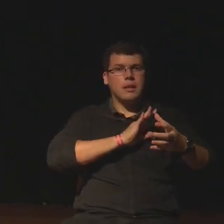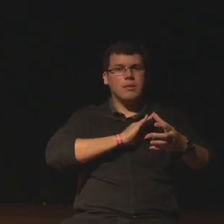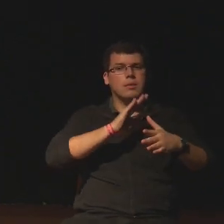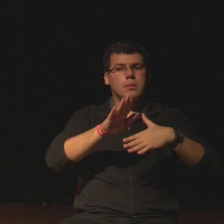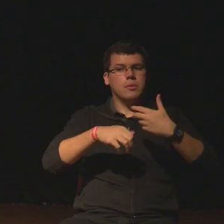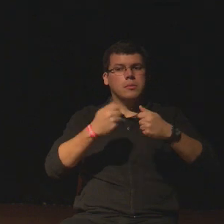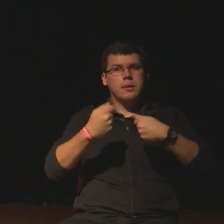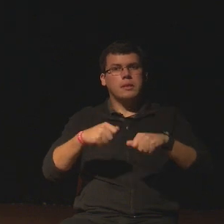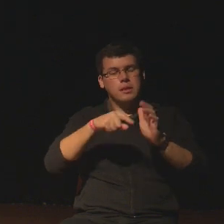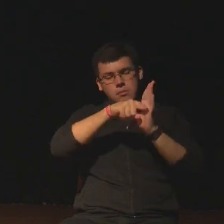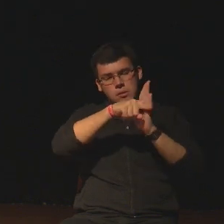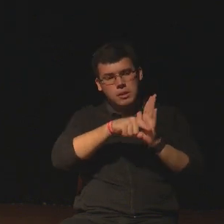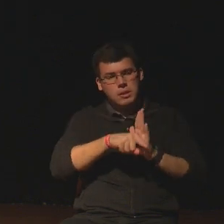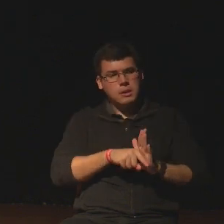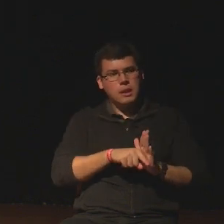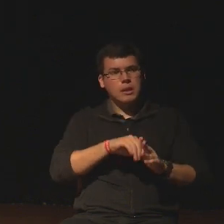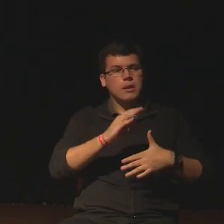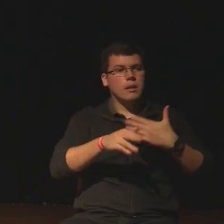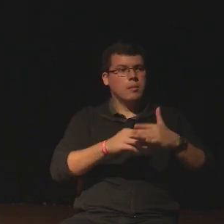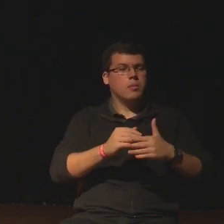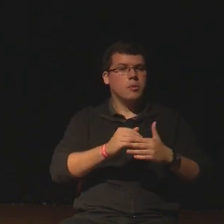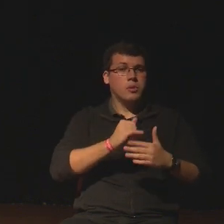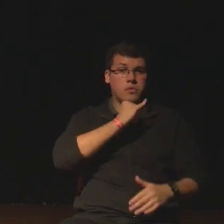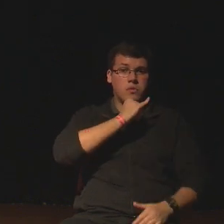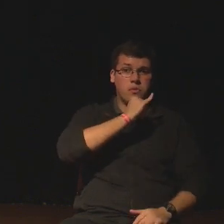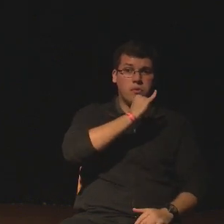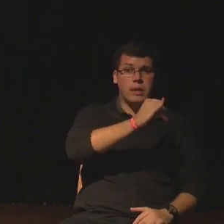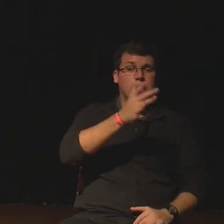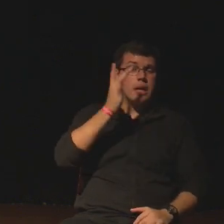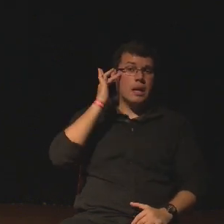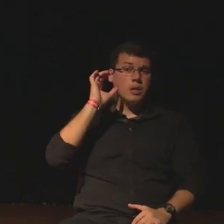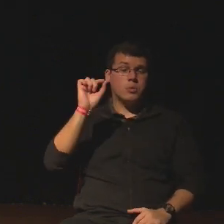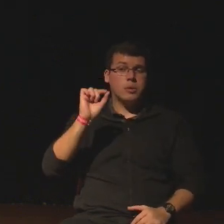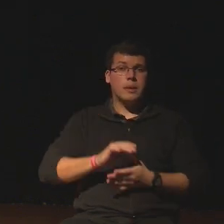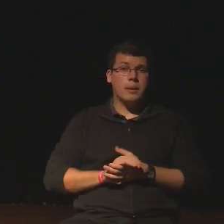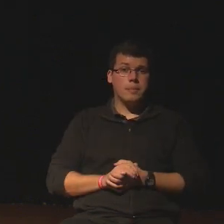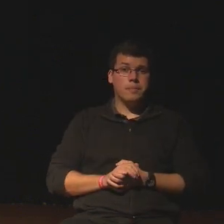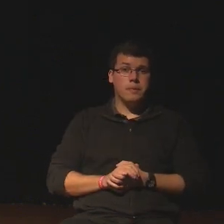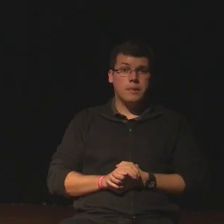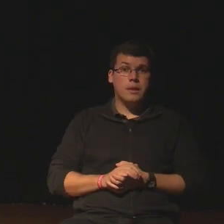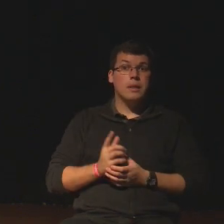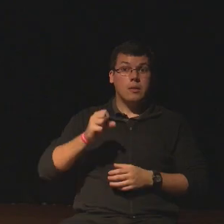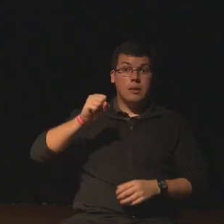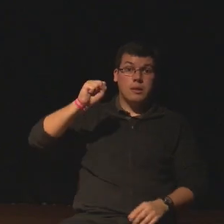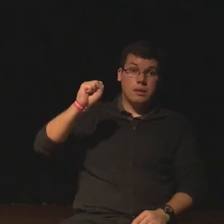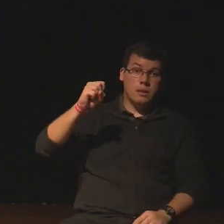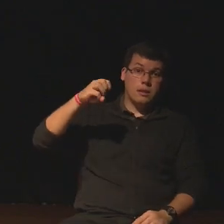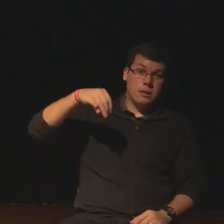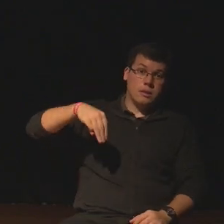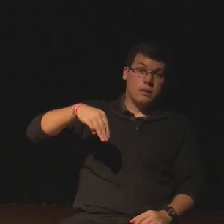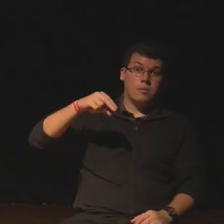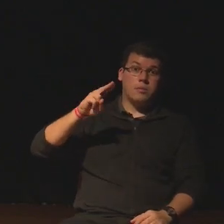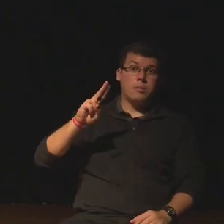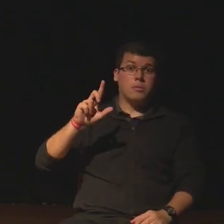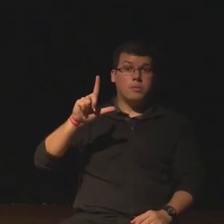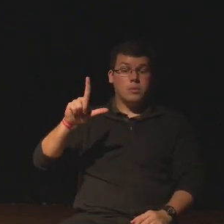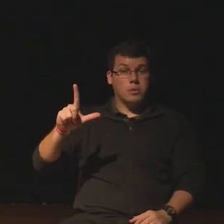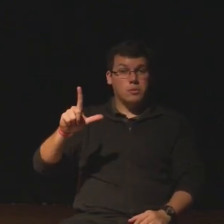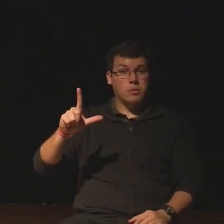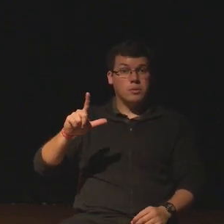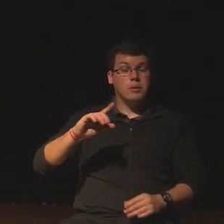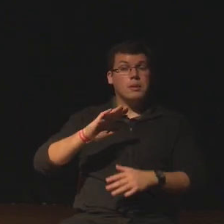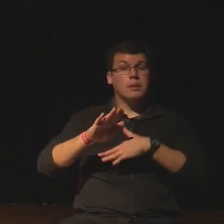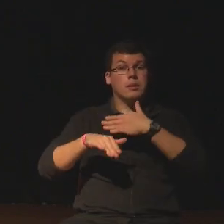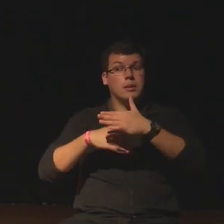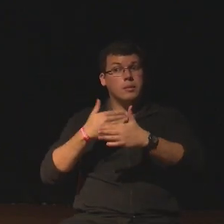para além de SMU, que é a Secretaria de Urbanismo e Licenciamento, a gente encaminhou para a Secretaria de Infraestrutura Urbana e Obras, a